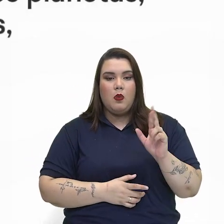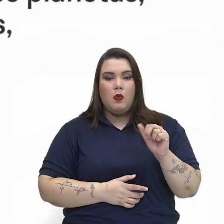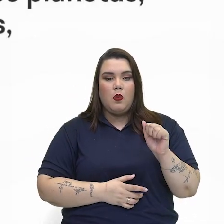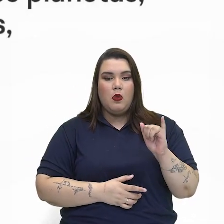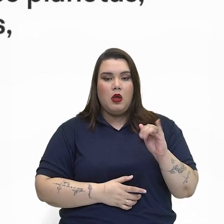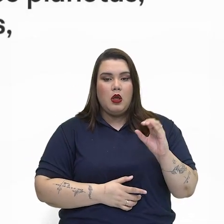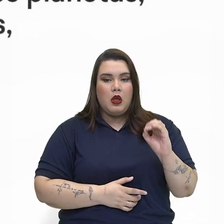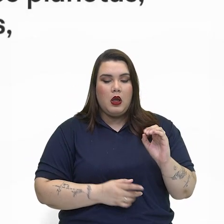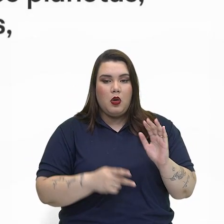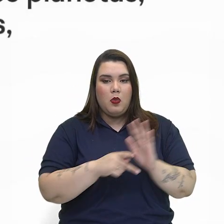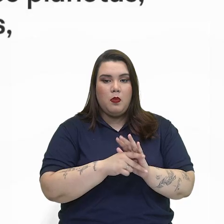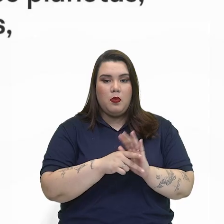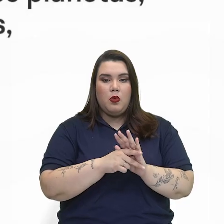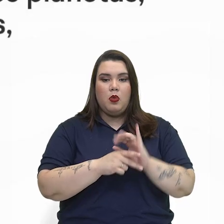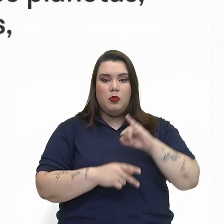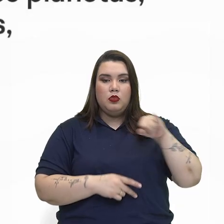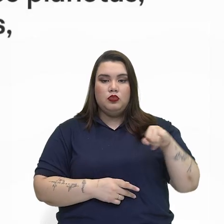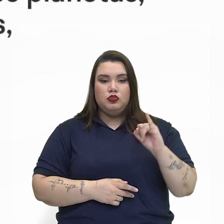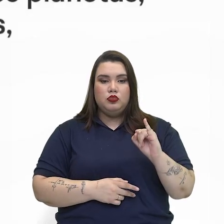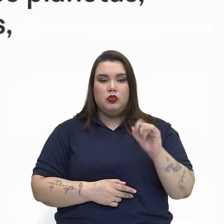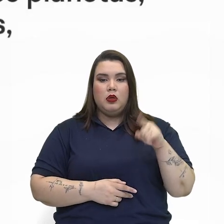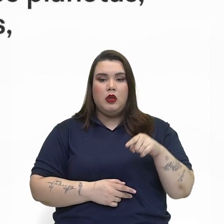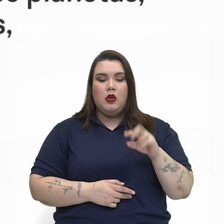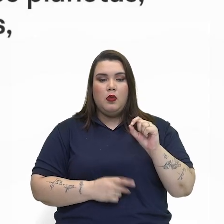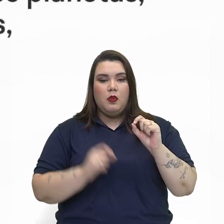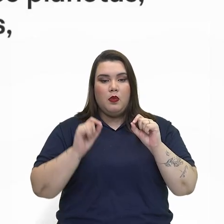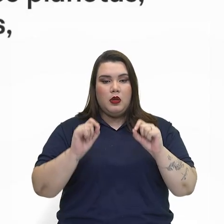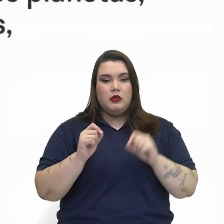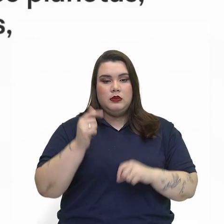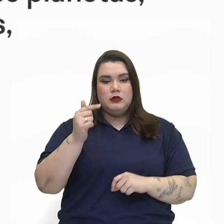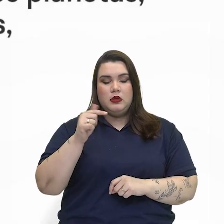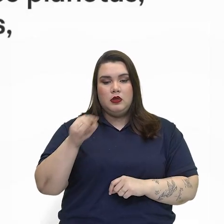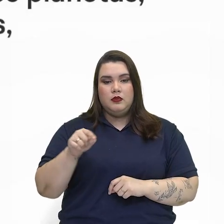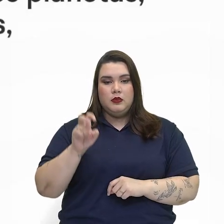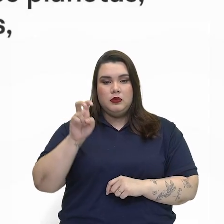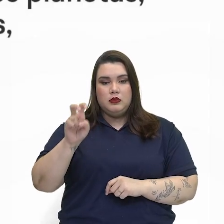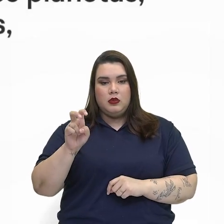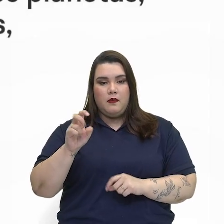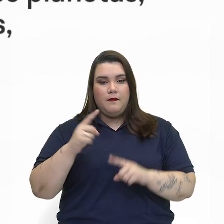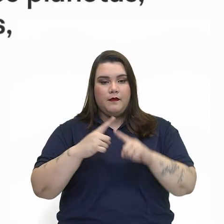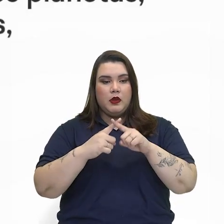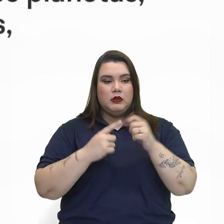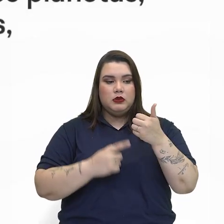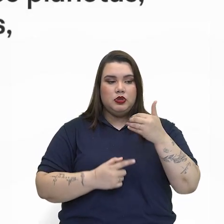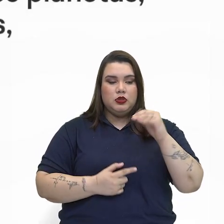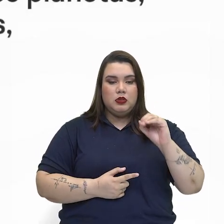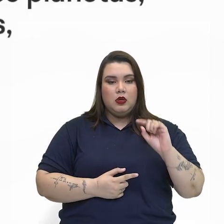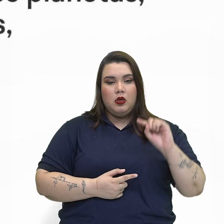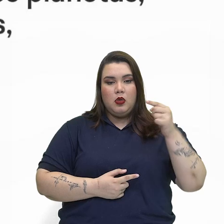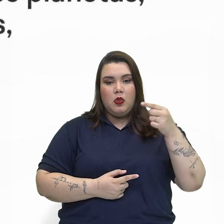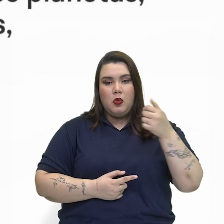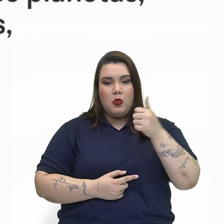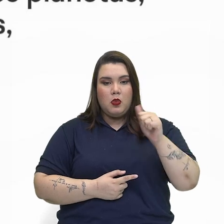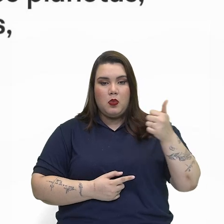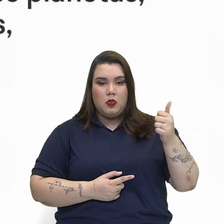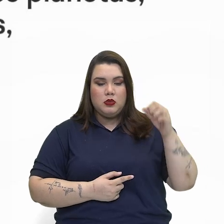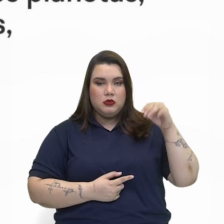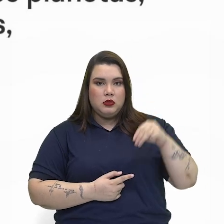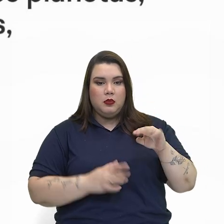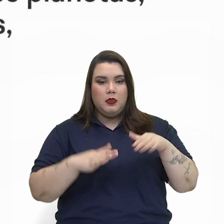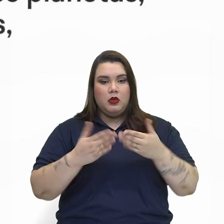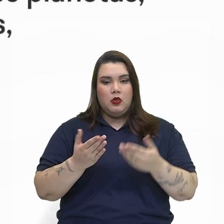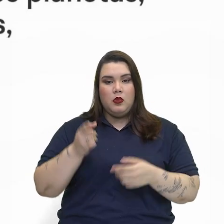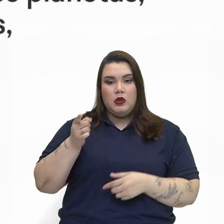da órbita de Júpiter equivale a 7,5 vezes 10 a 11, né? Júpiter está mais longe, veja que a Terra está a 1,5,